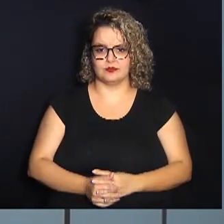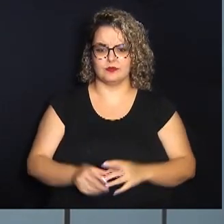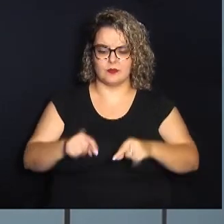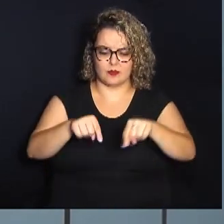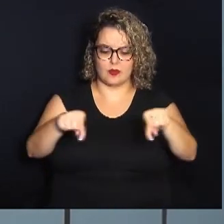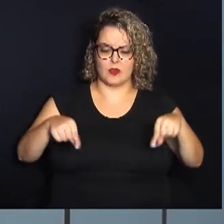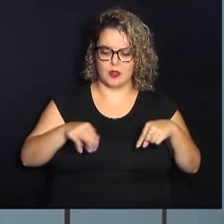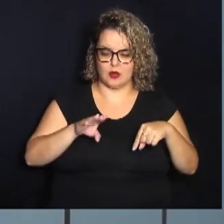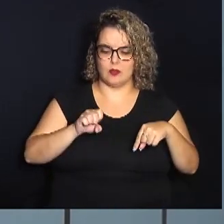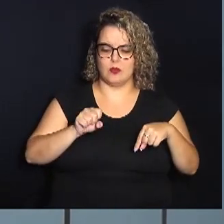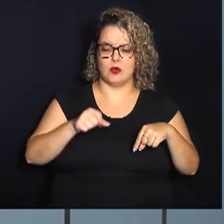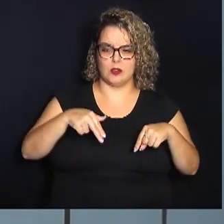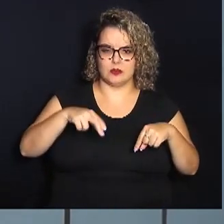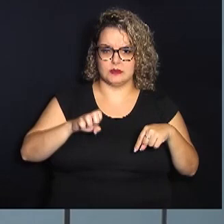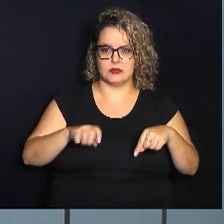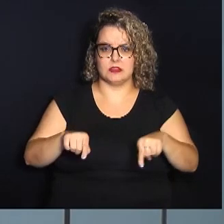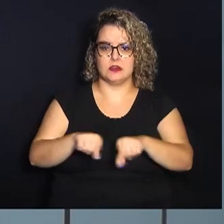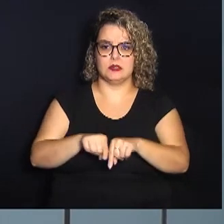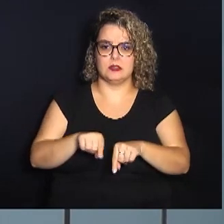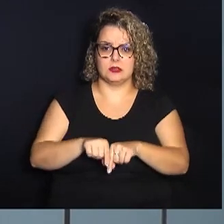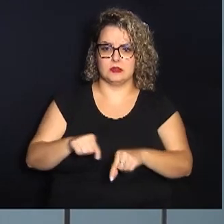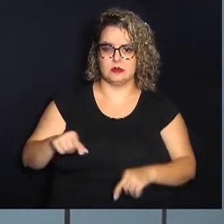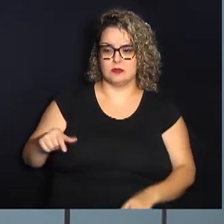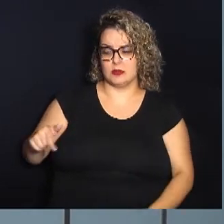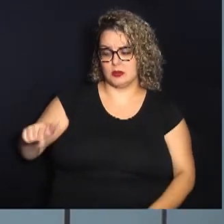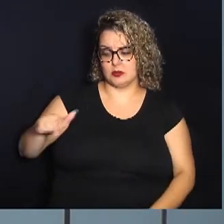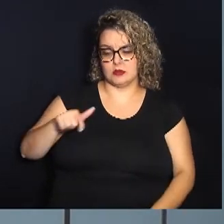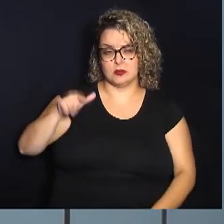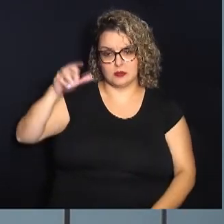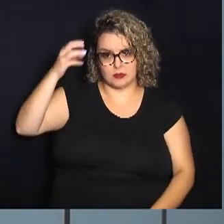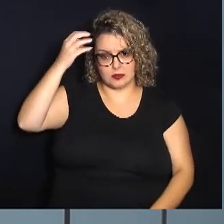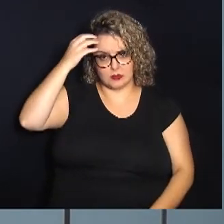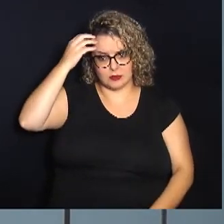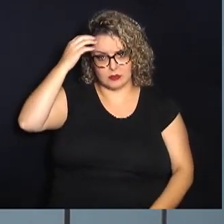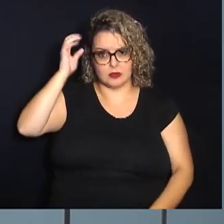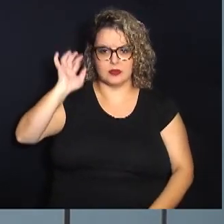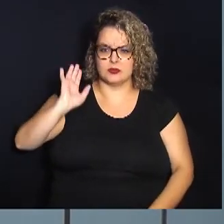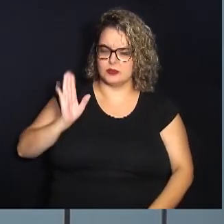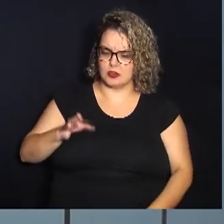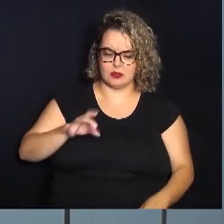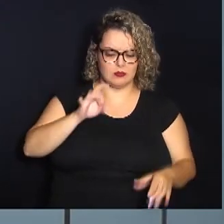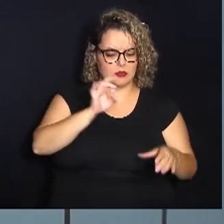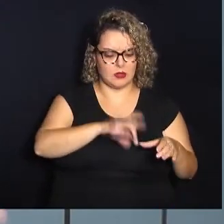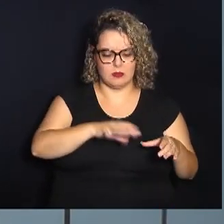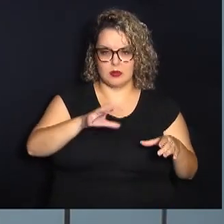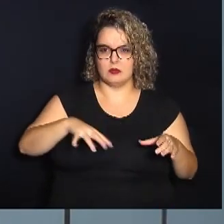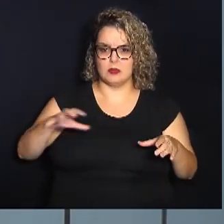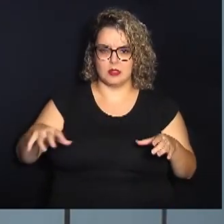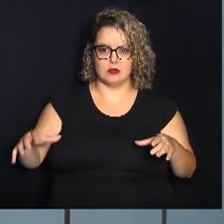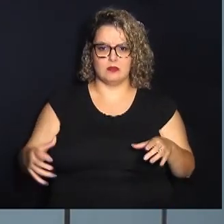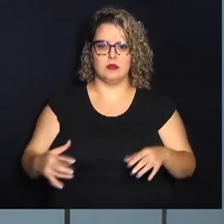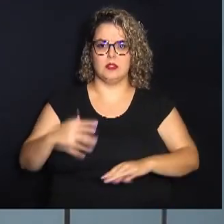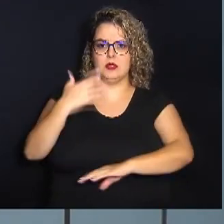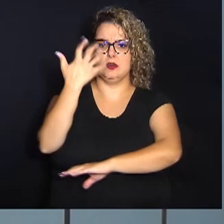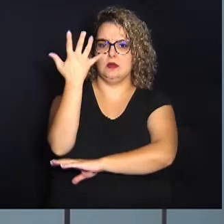no taquaral, né? Mas já foram replantadas várias, inclusive árvores de 4